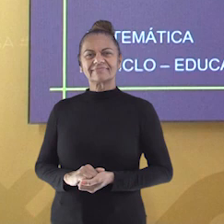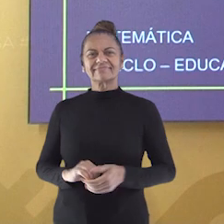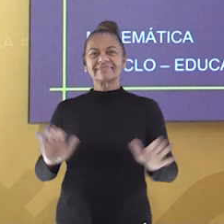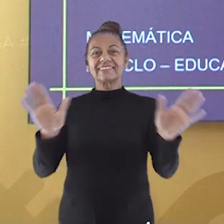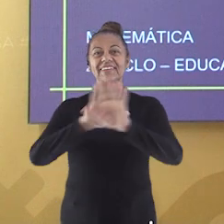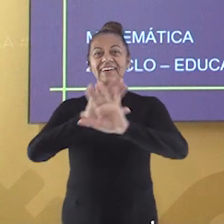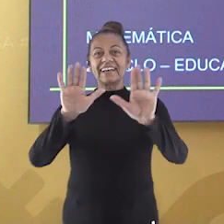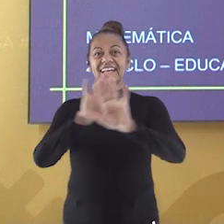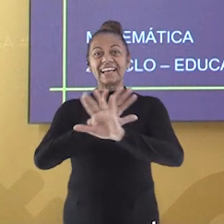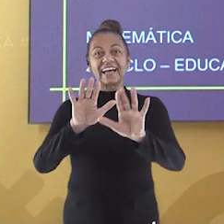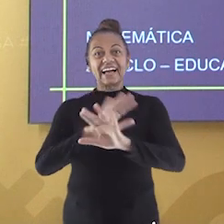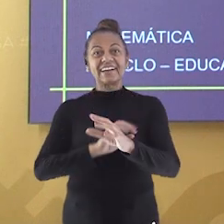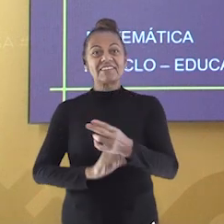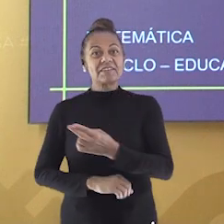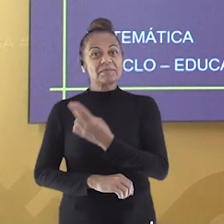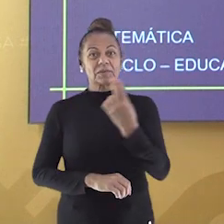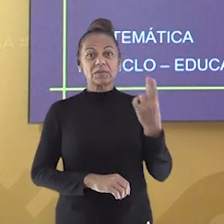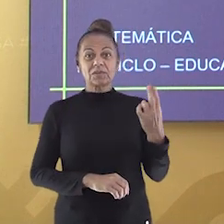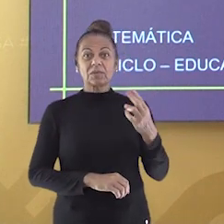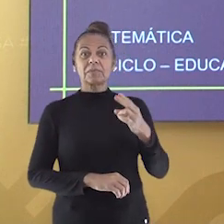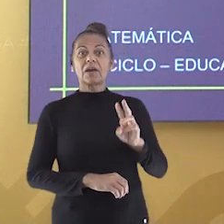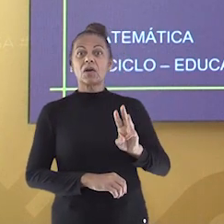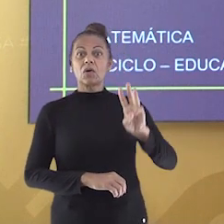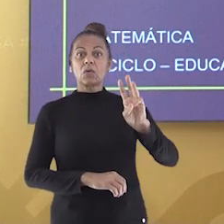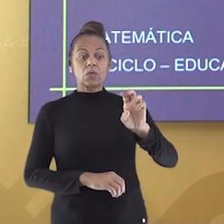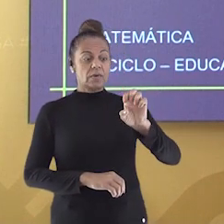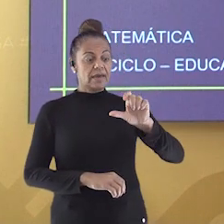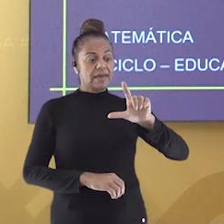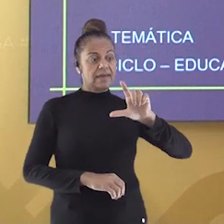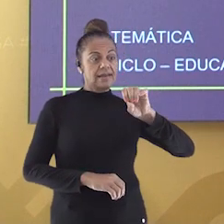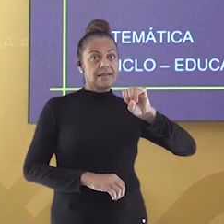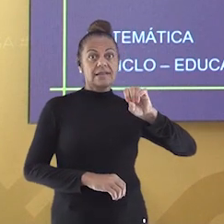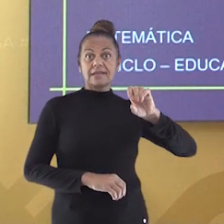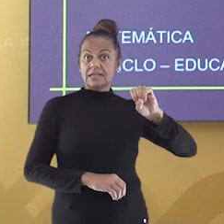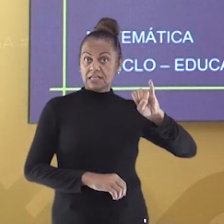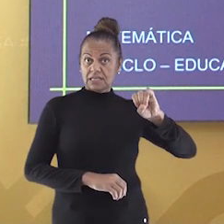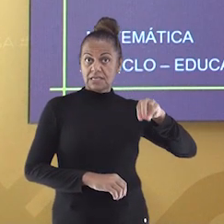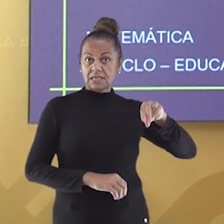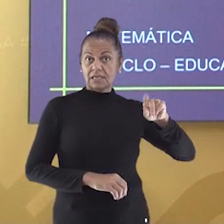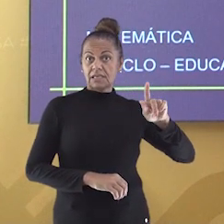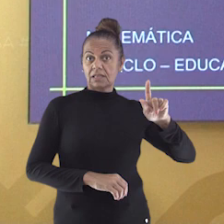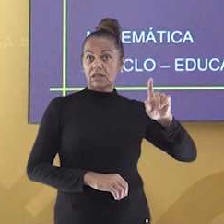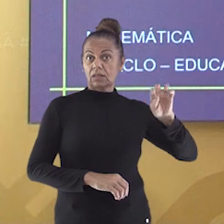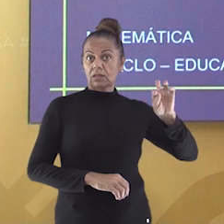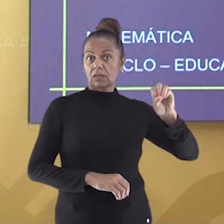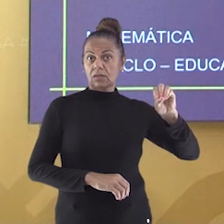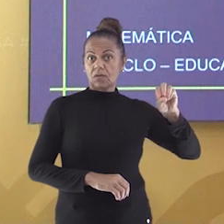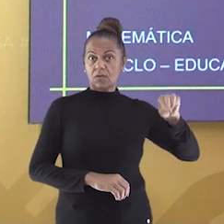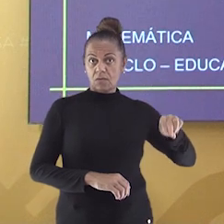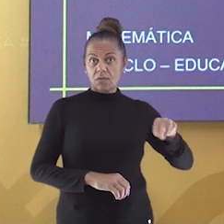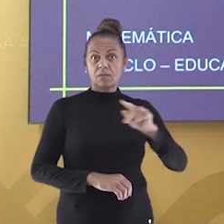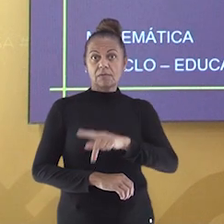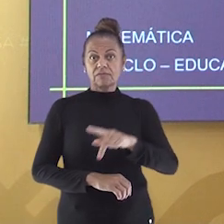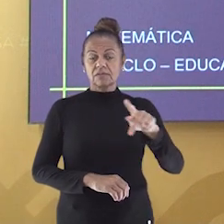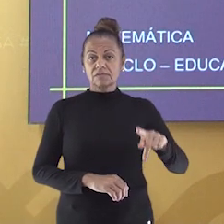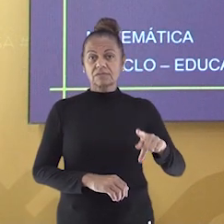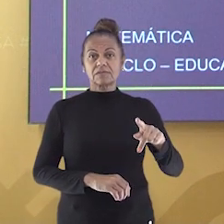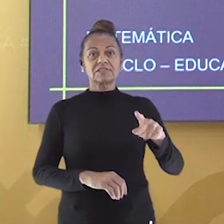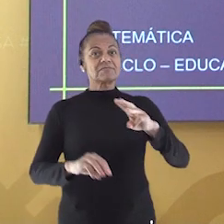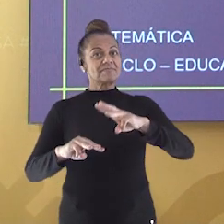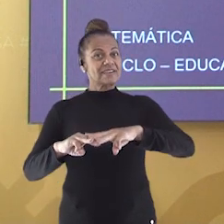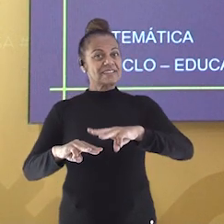Olá, pessoal. Meu nome é Wellington Soriano, sou professor de matemática. Tudo bem com você? Hoje teremos um